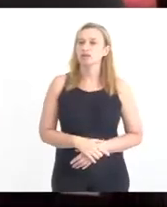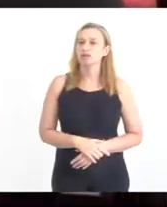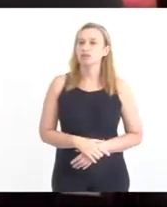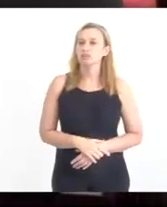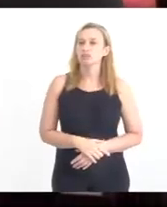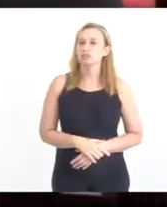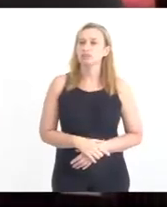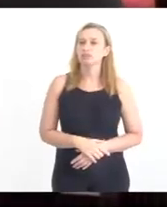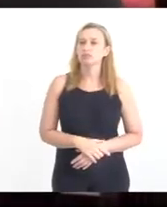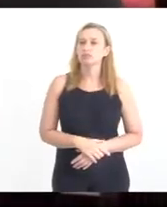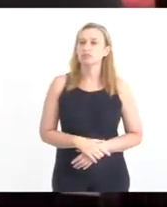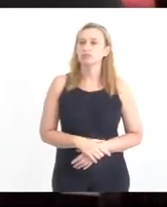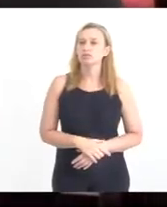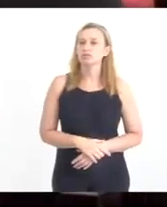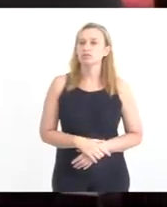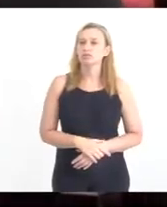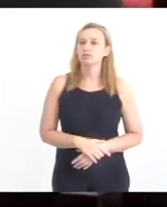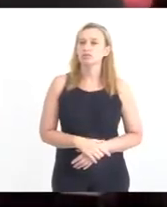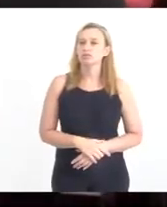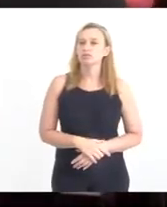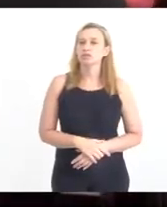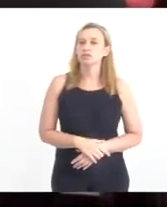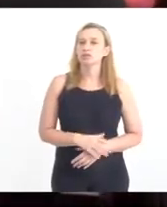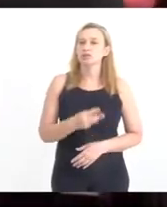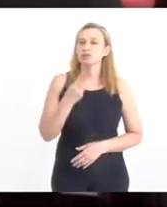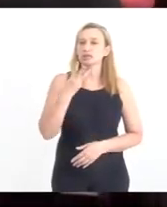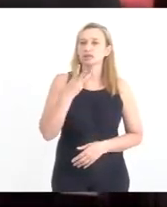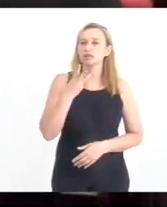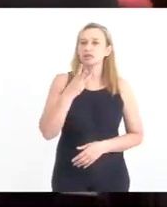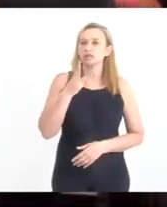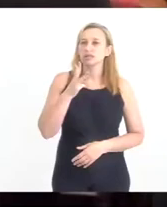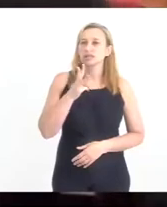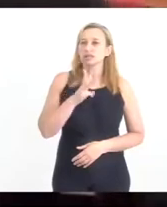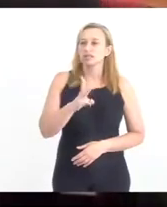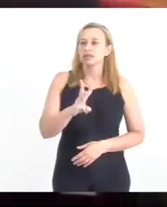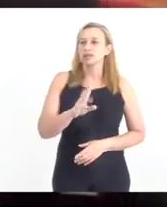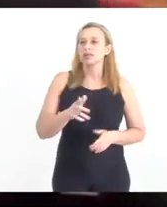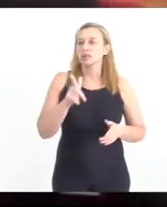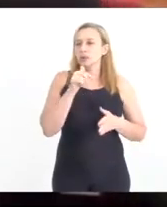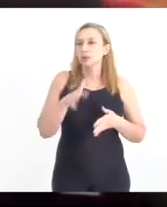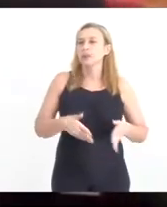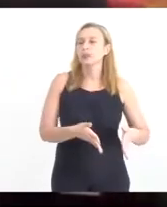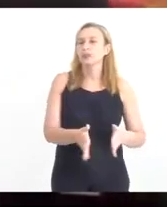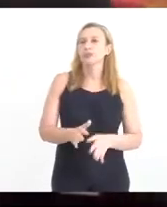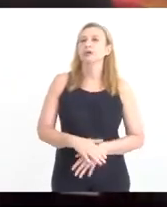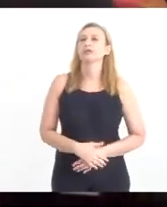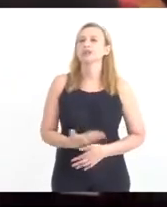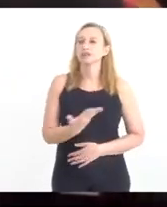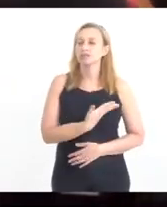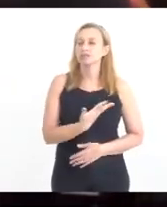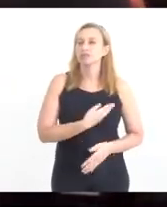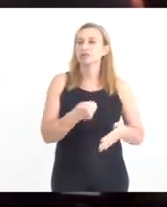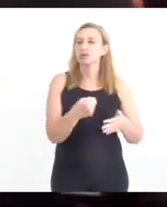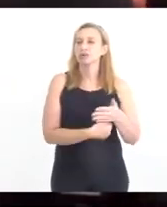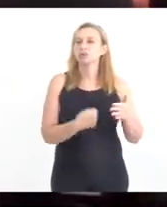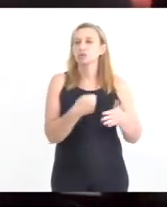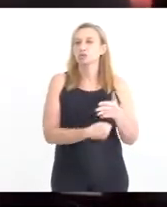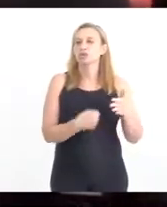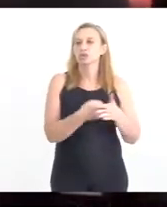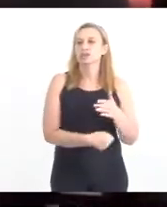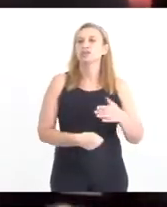um bloco de Três Rios que ficou Milton presidente do pensam Três Rios das copeiras de luta